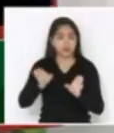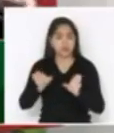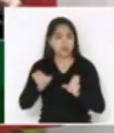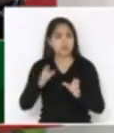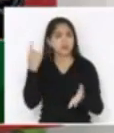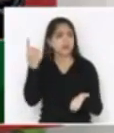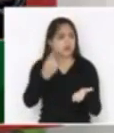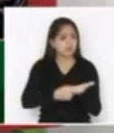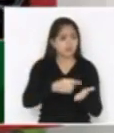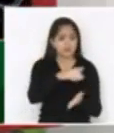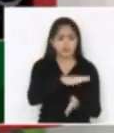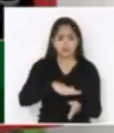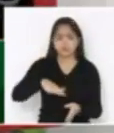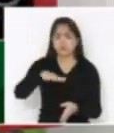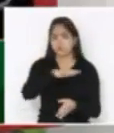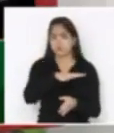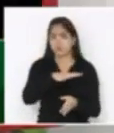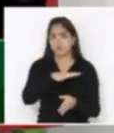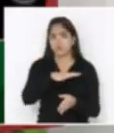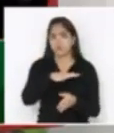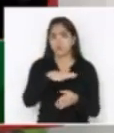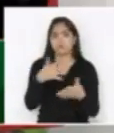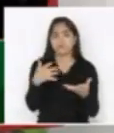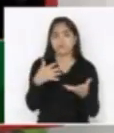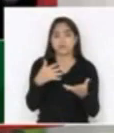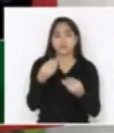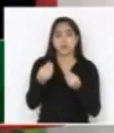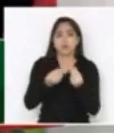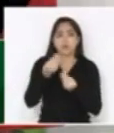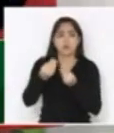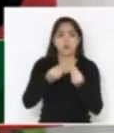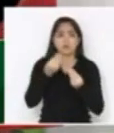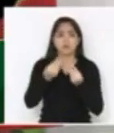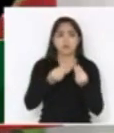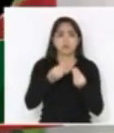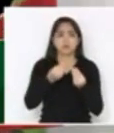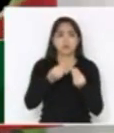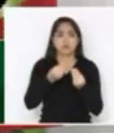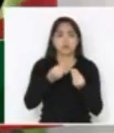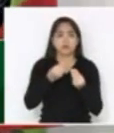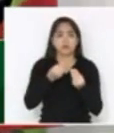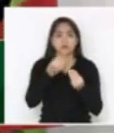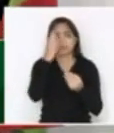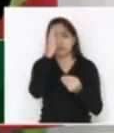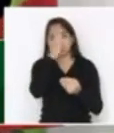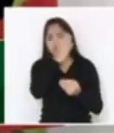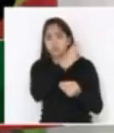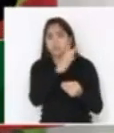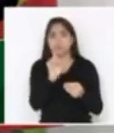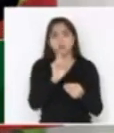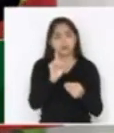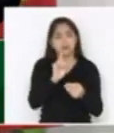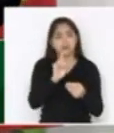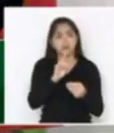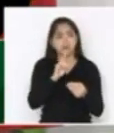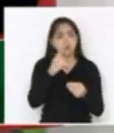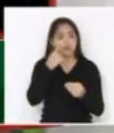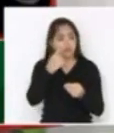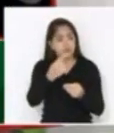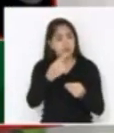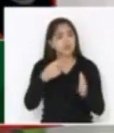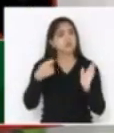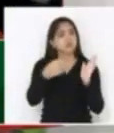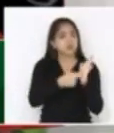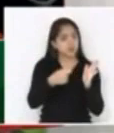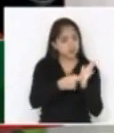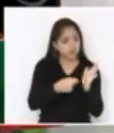com toda aquela região. E não dá para deixar passar despercebido, né, a luta da comunidade. E é com